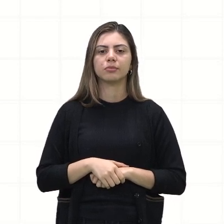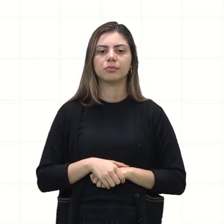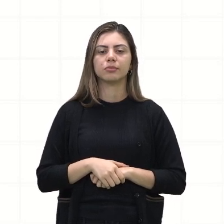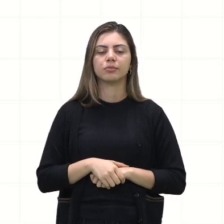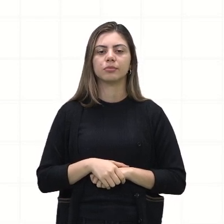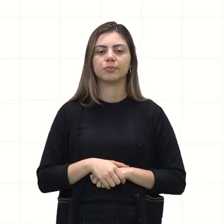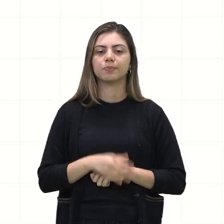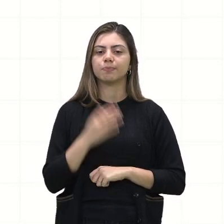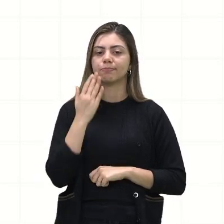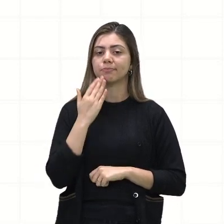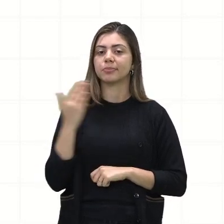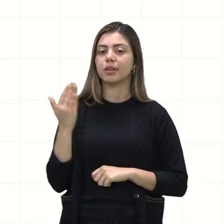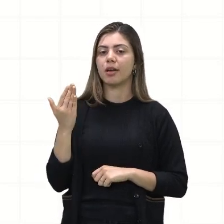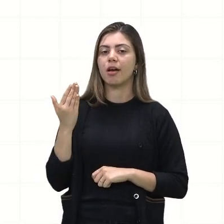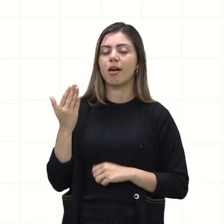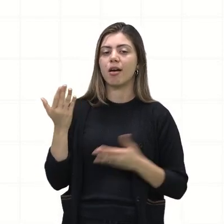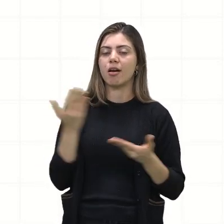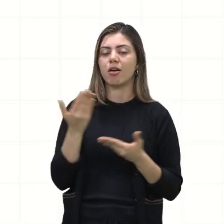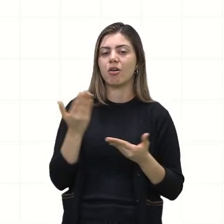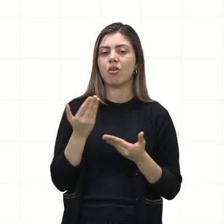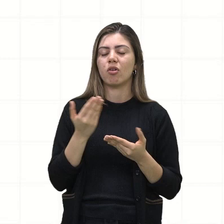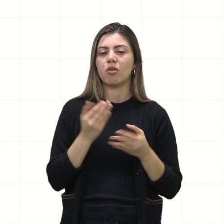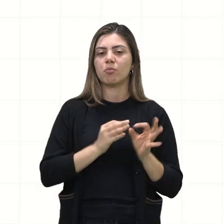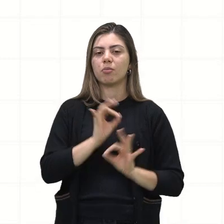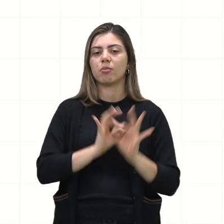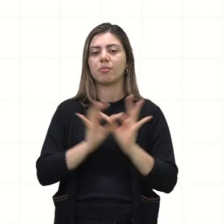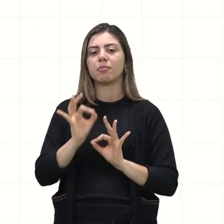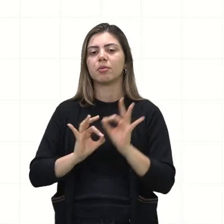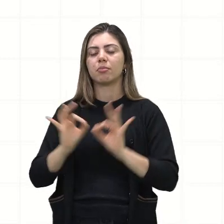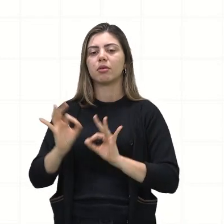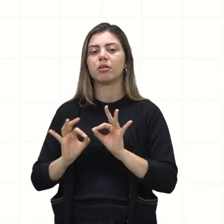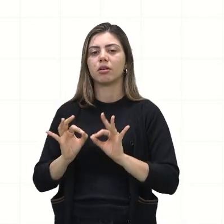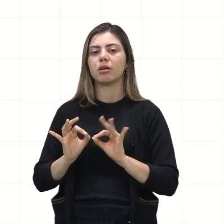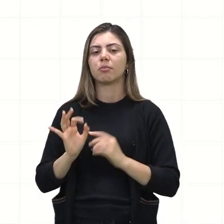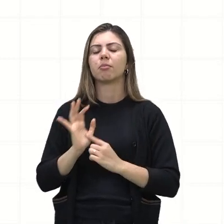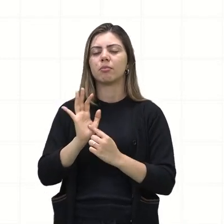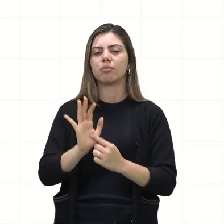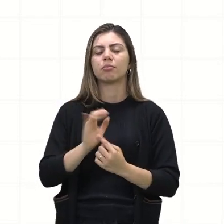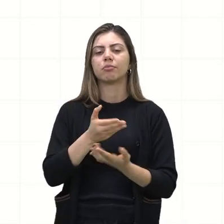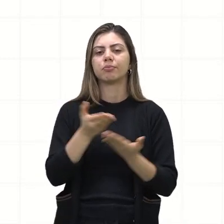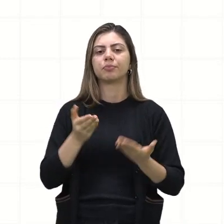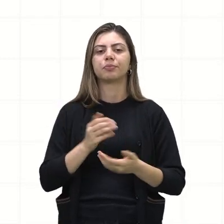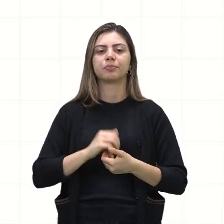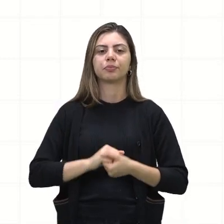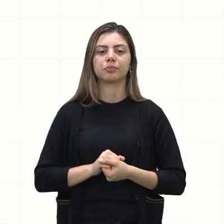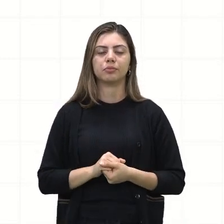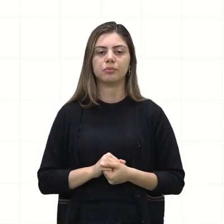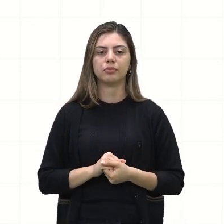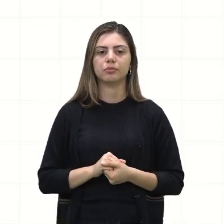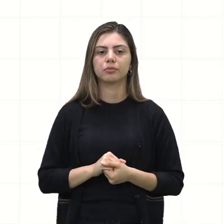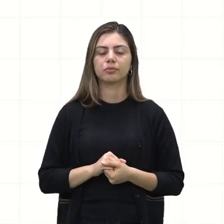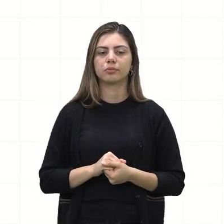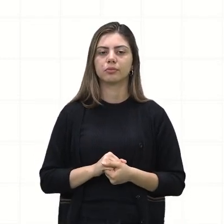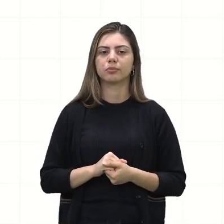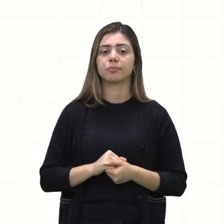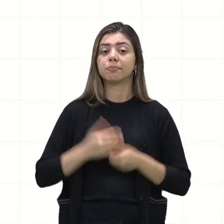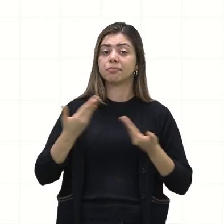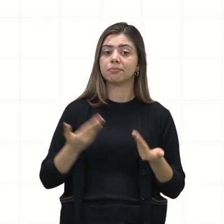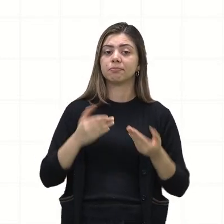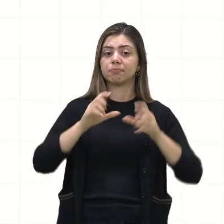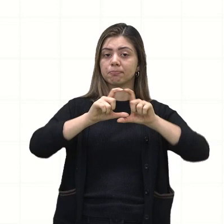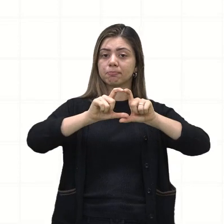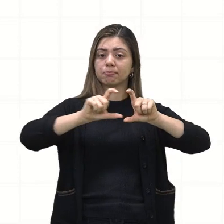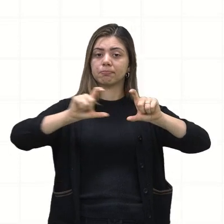Vou rabiscar aqui um pouquinho para ficar bem claro, né? Então, na